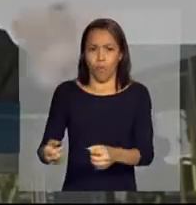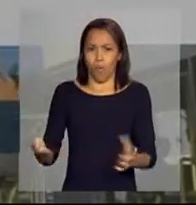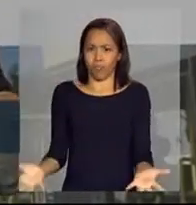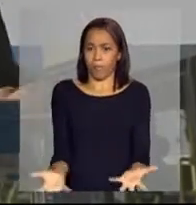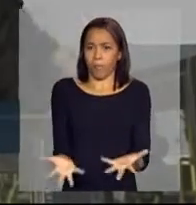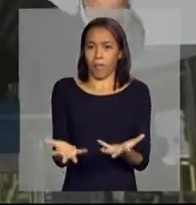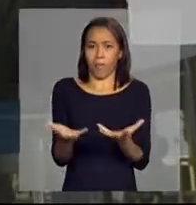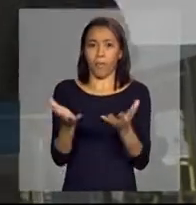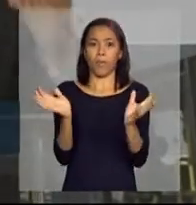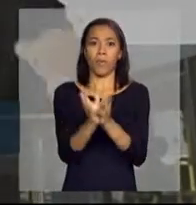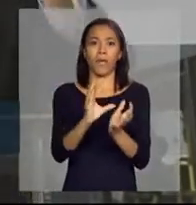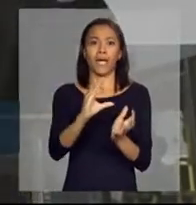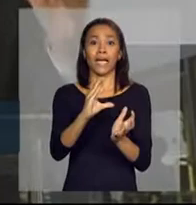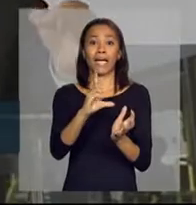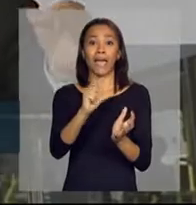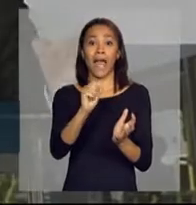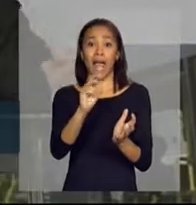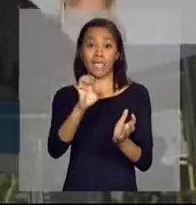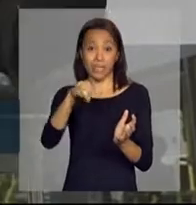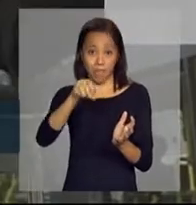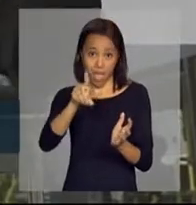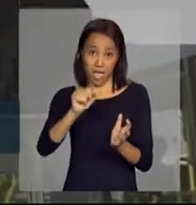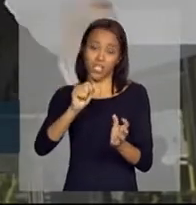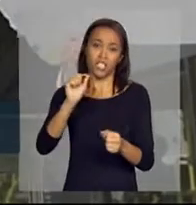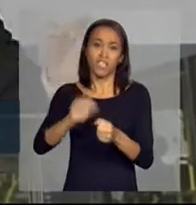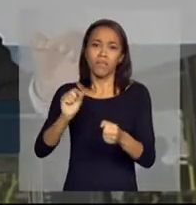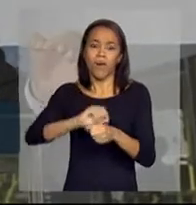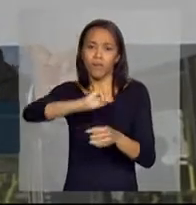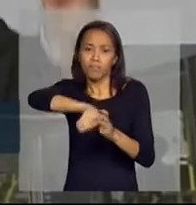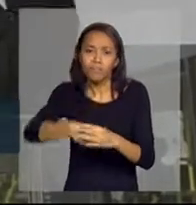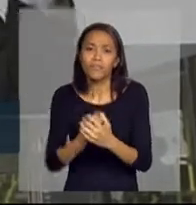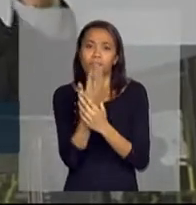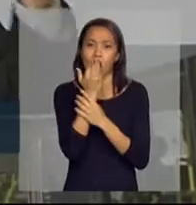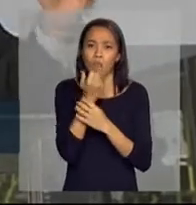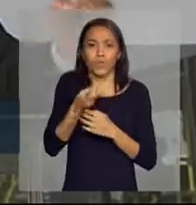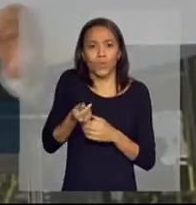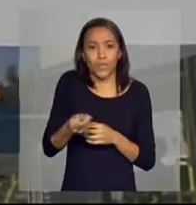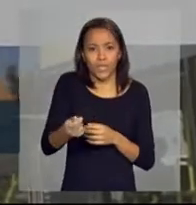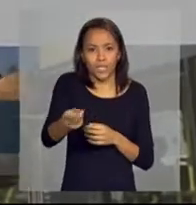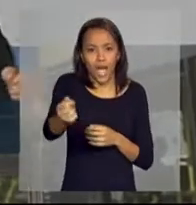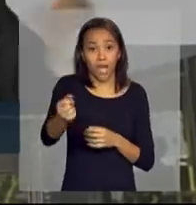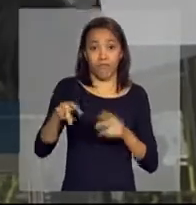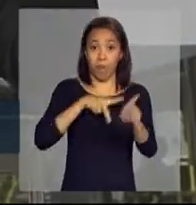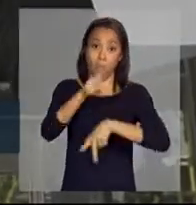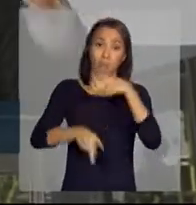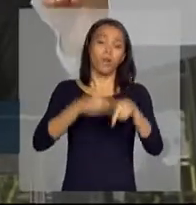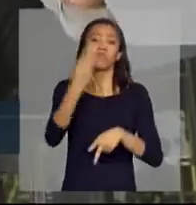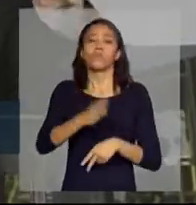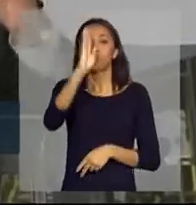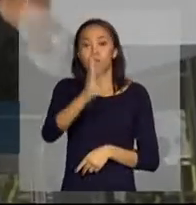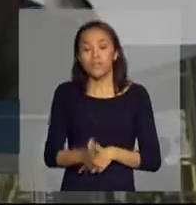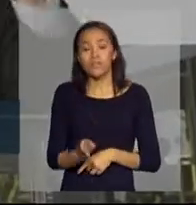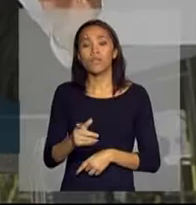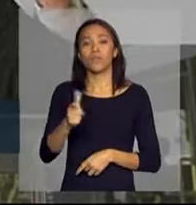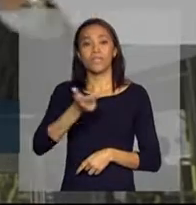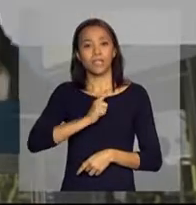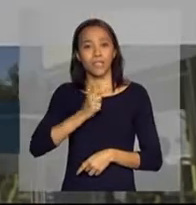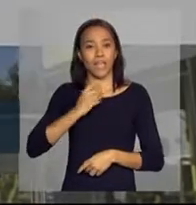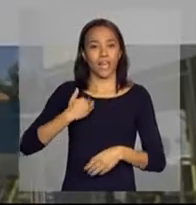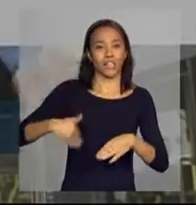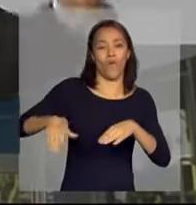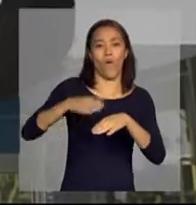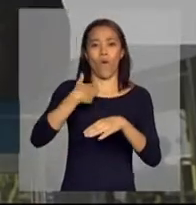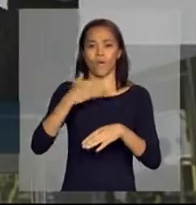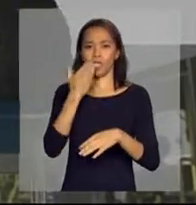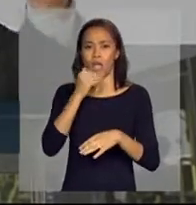média rural que produz alimentos sustentáveis para a população brasileira, construindo a nossa soberania